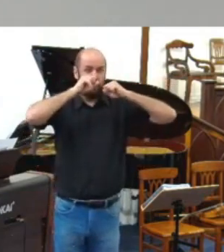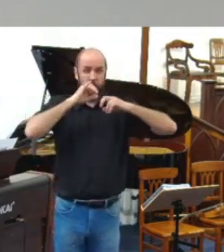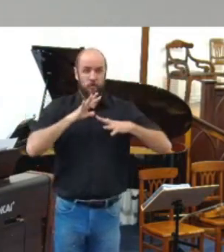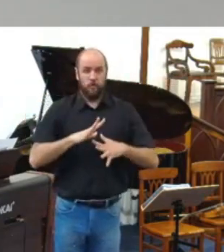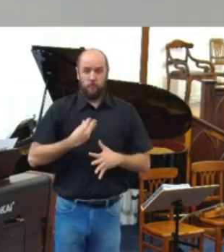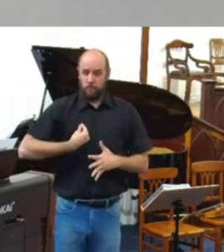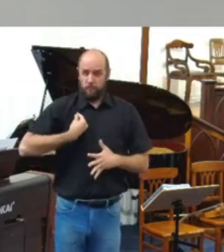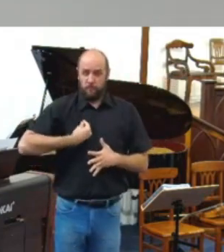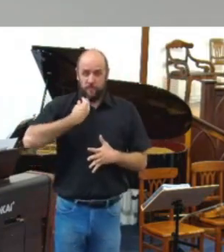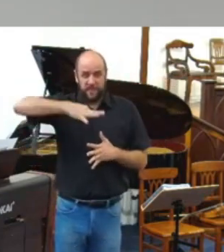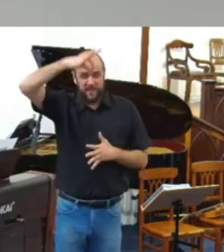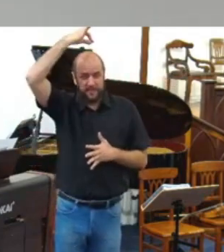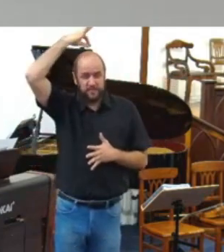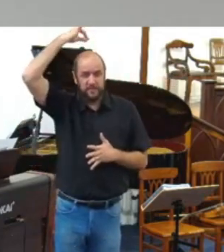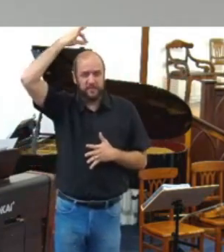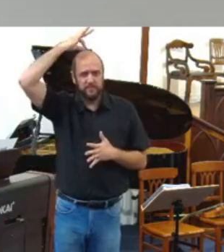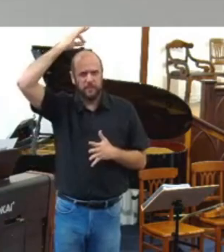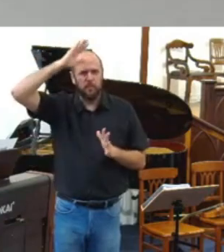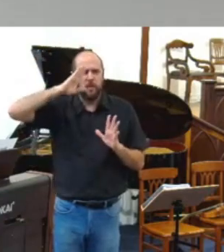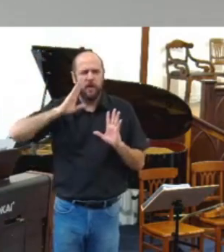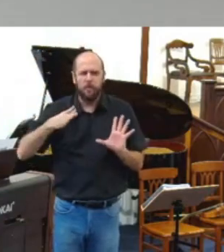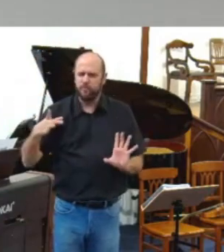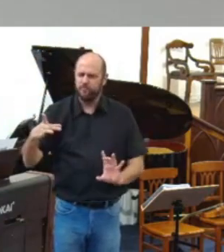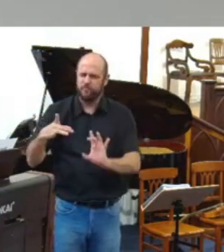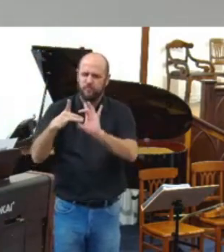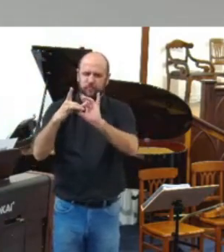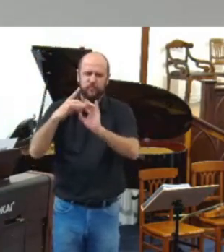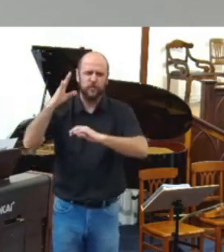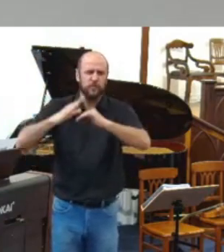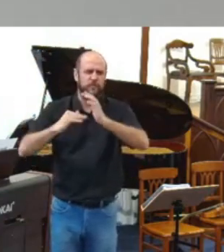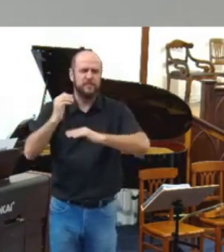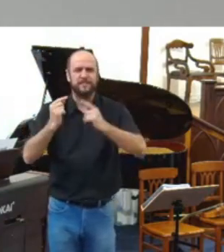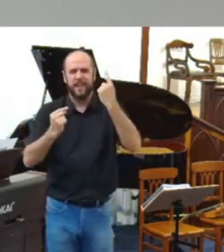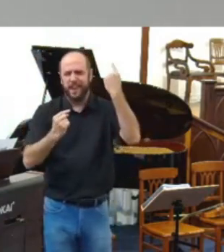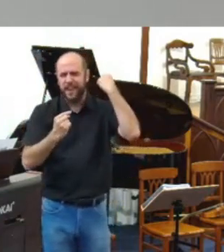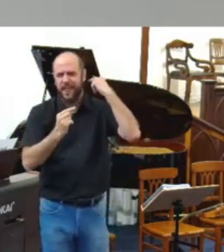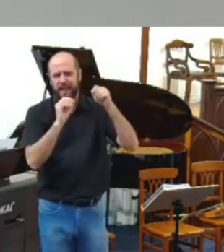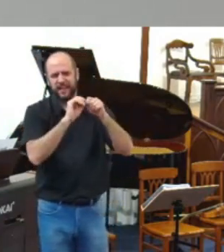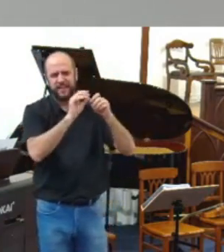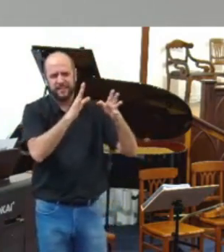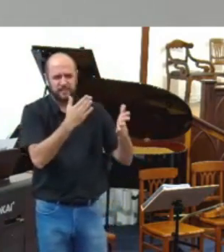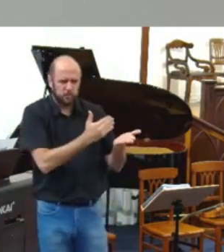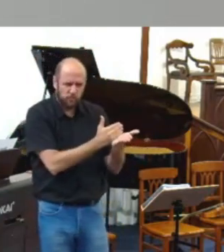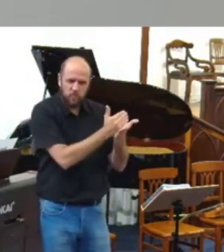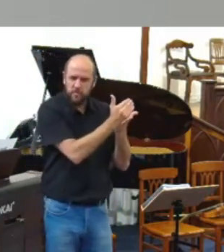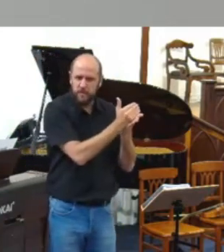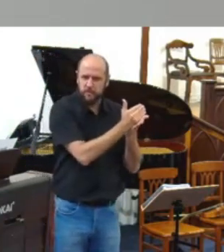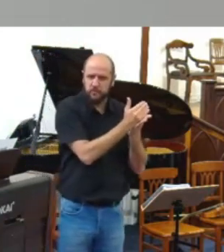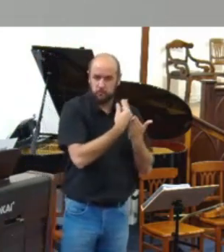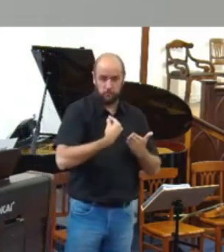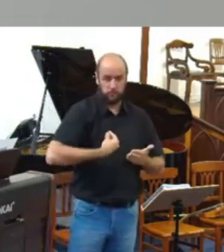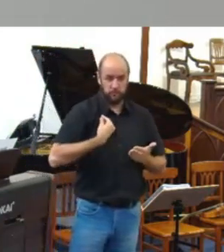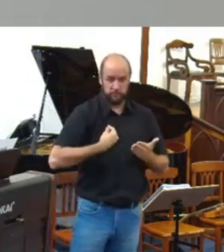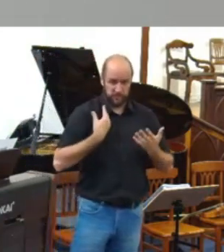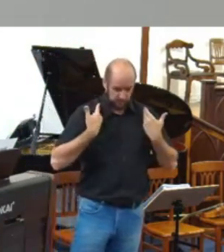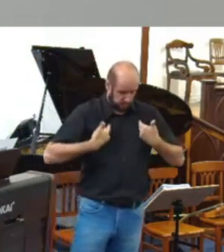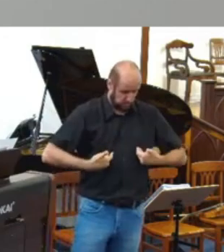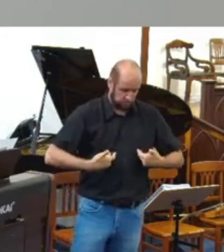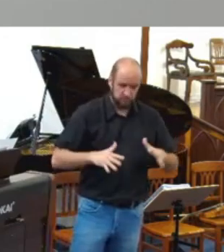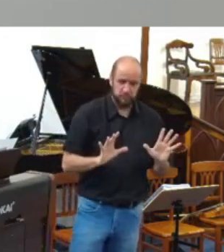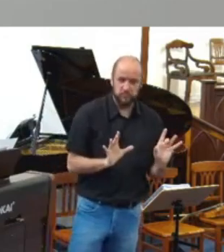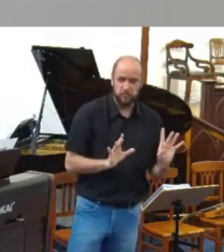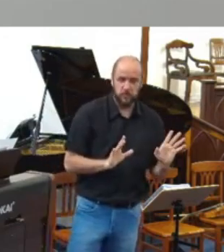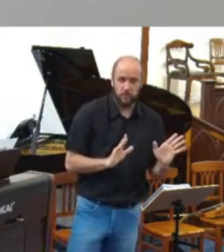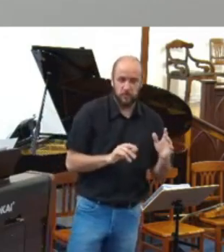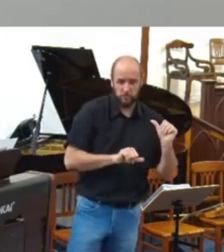espiritual que completa aquilo que foi feito lá na criação. Lá no começo era a vida biológica. Agora